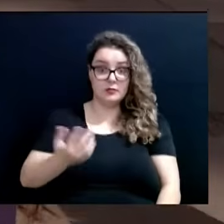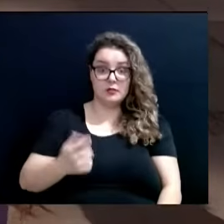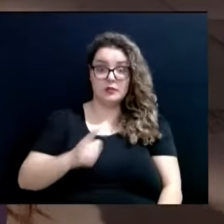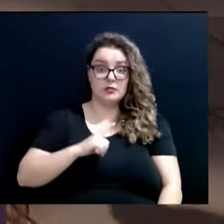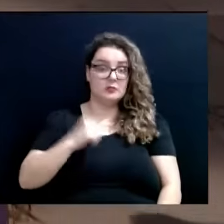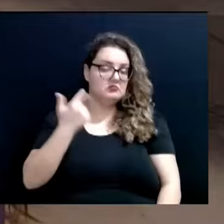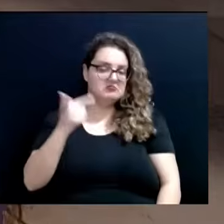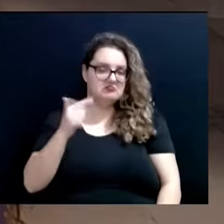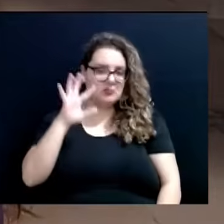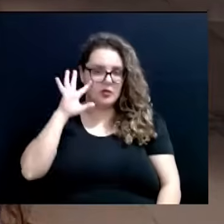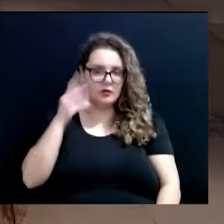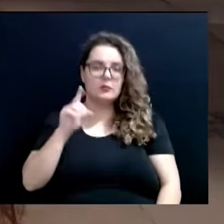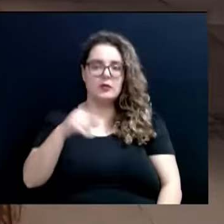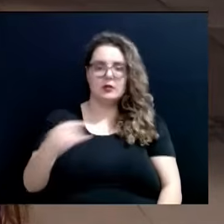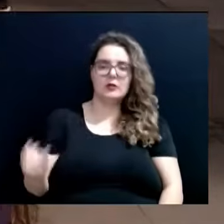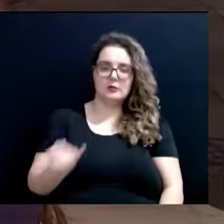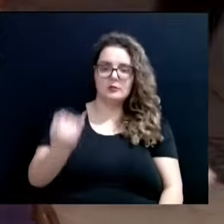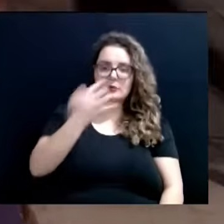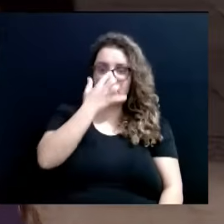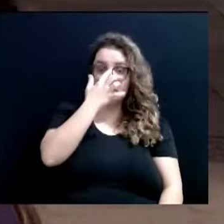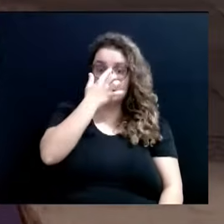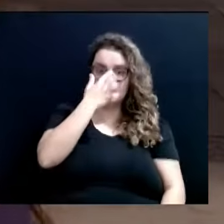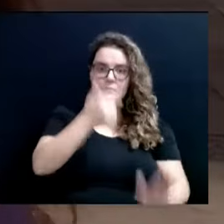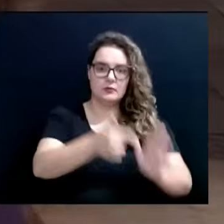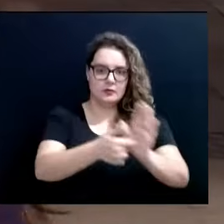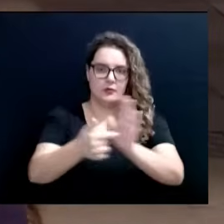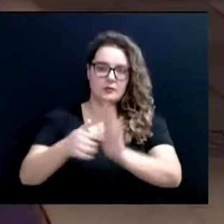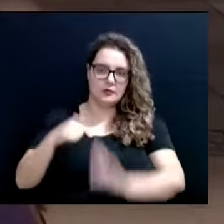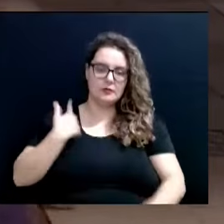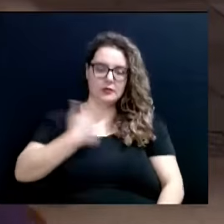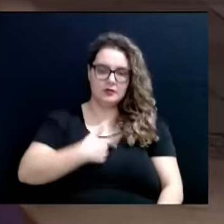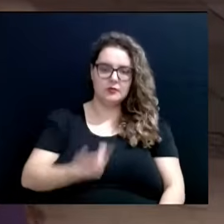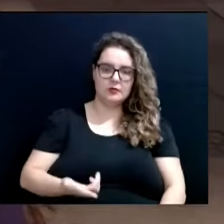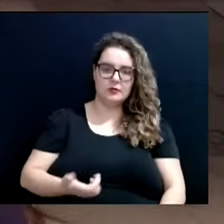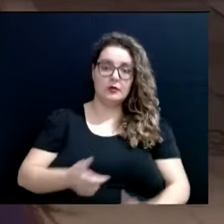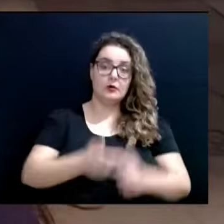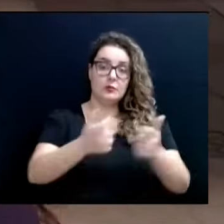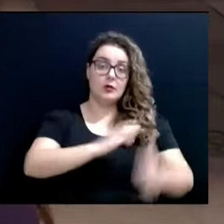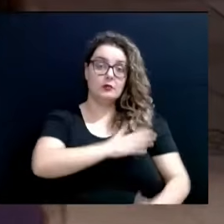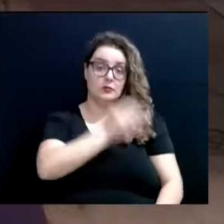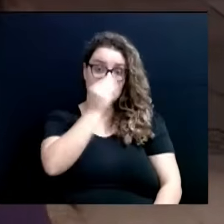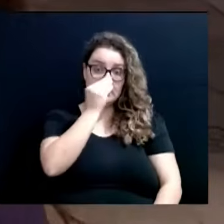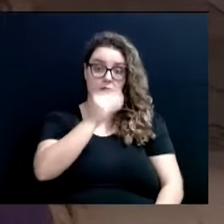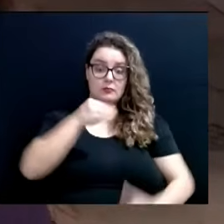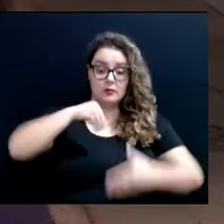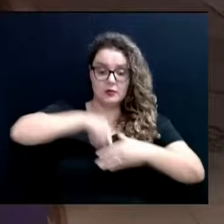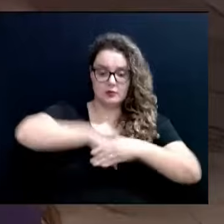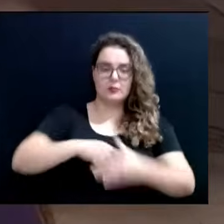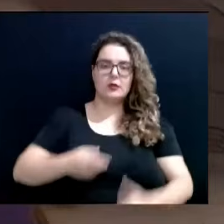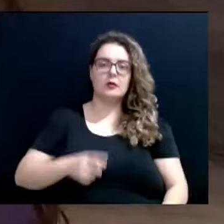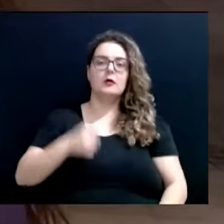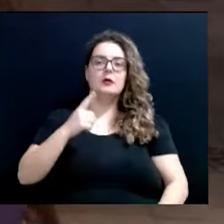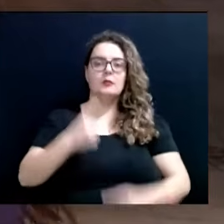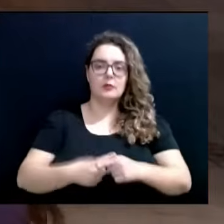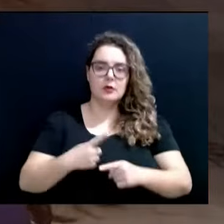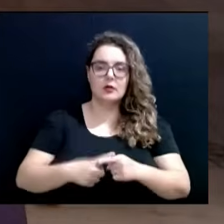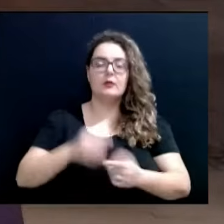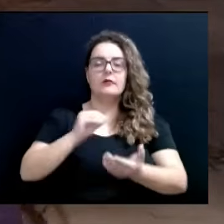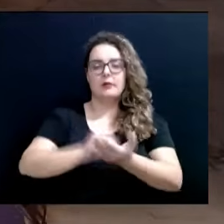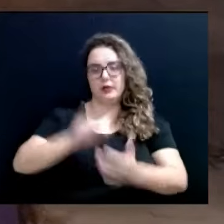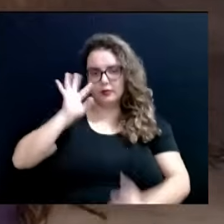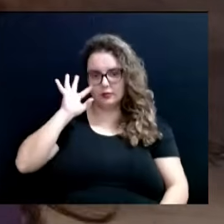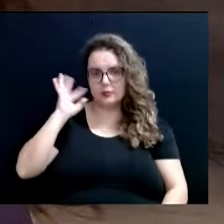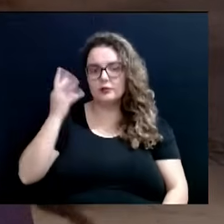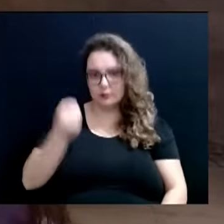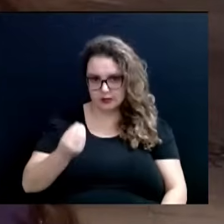muito importante que isso seja mostrado pra gente. A parte do preconceito, que é muito enraizado na gente, vem por causa da falta do conhecimento. Porque isso faz a